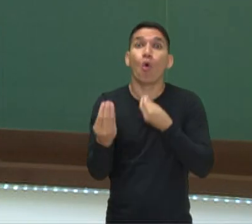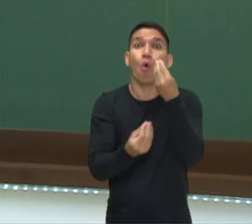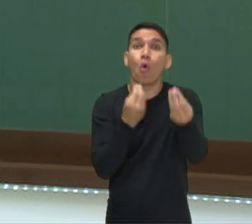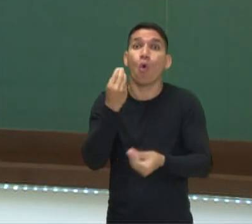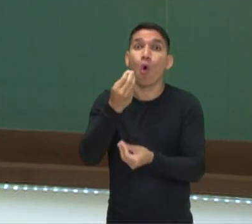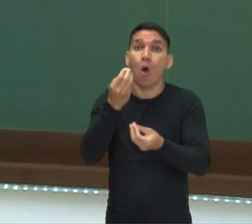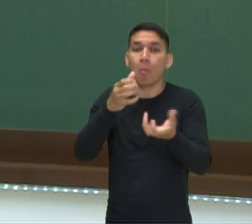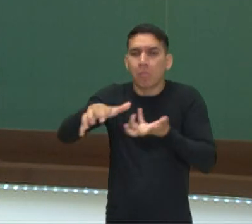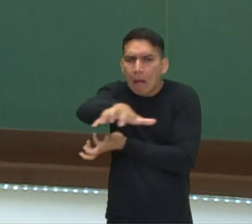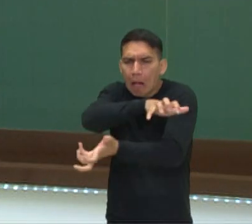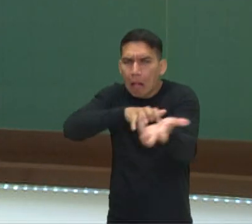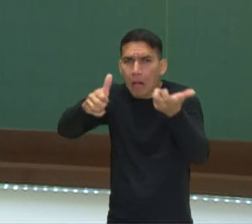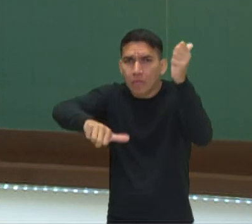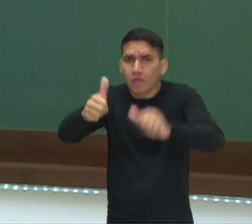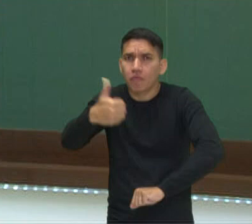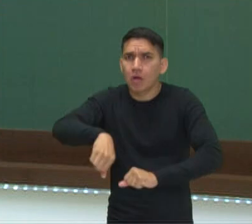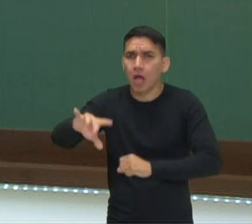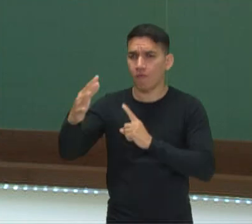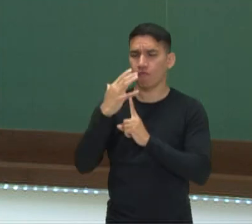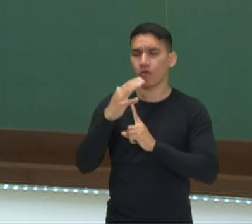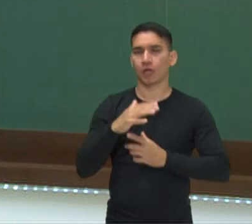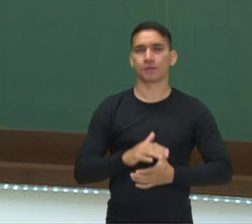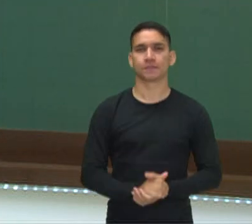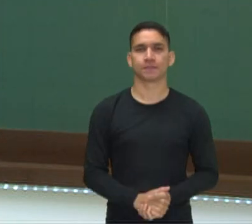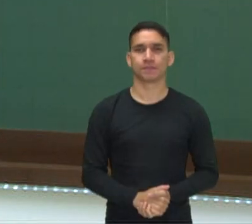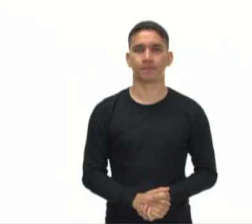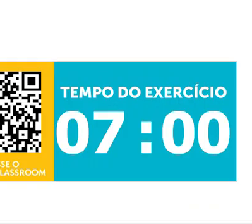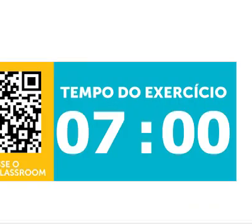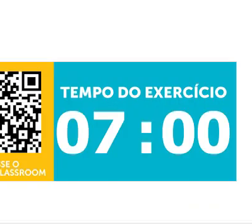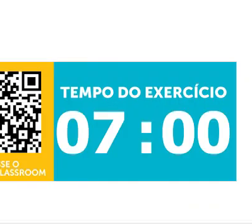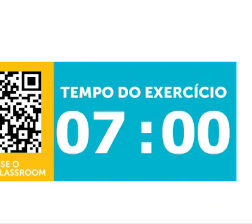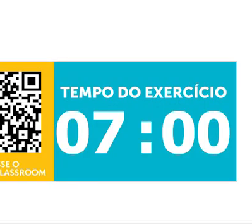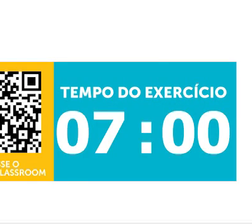reações influenciam o nosso dia a dia? Agora é com vocês.